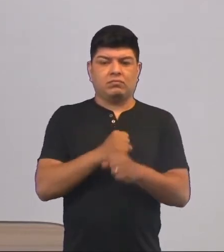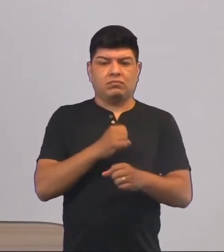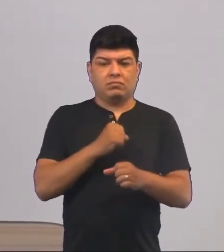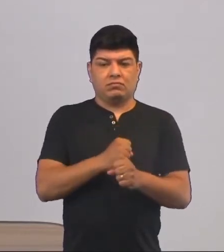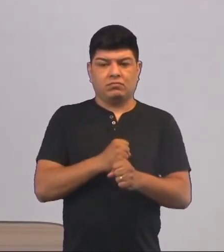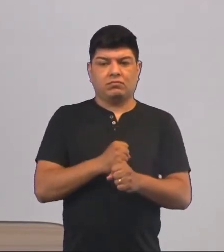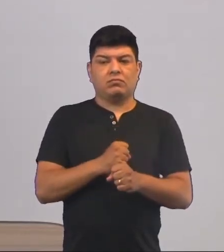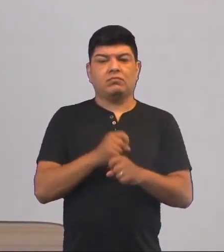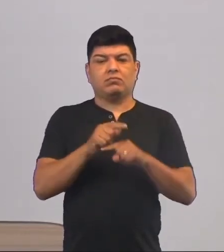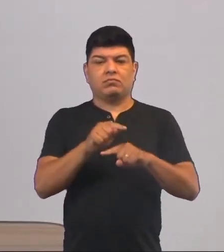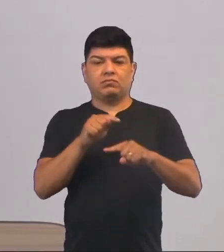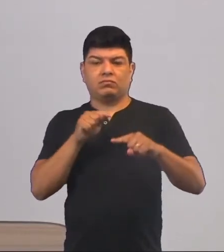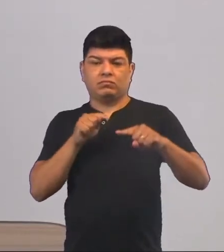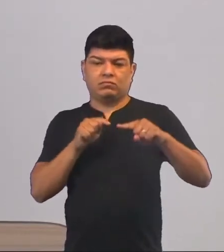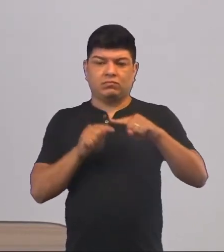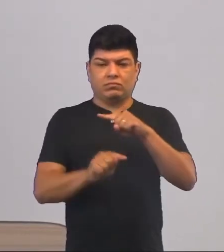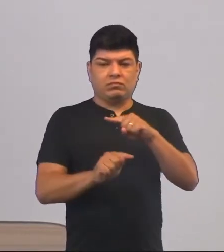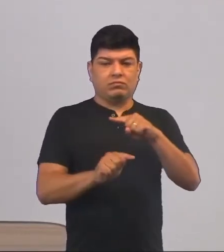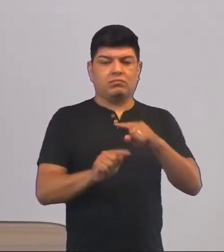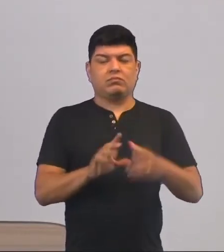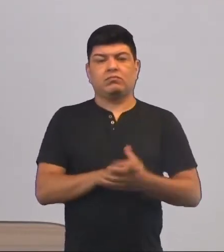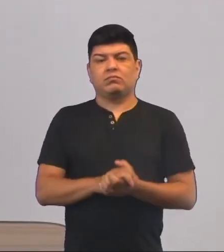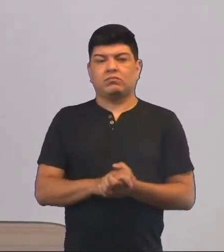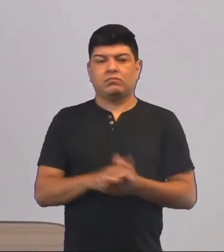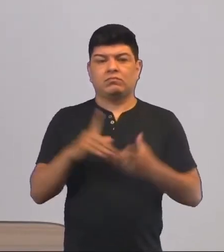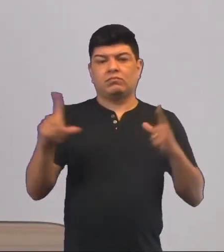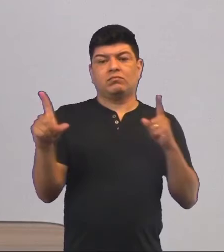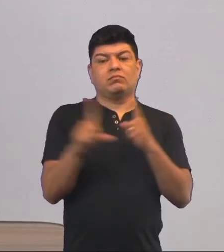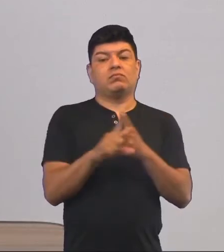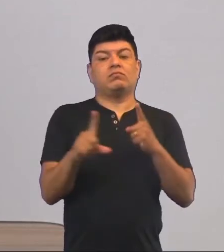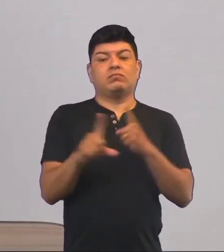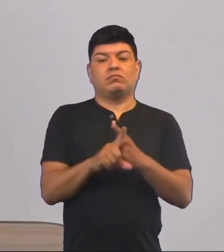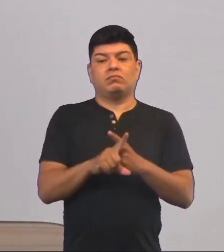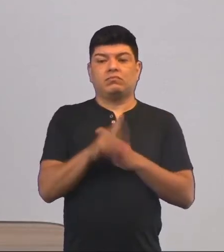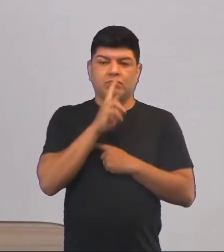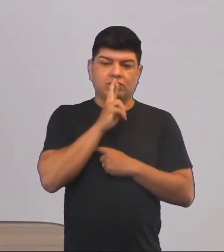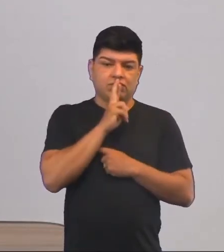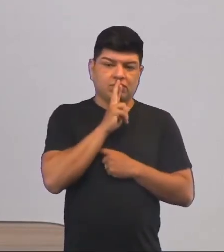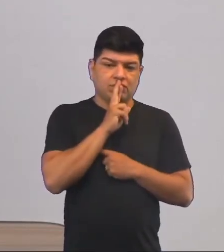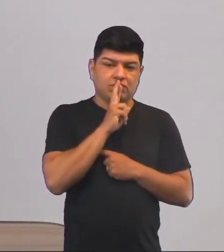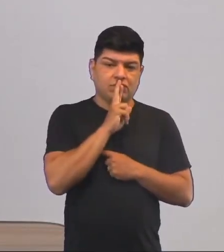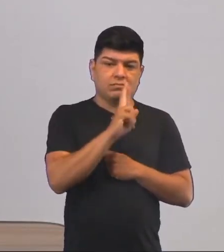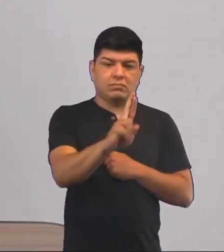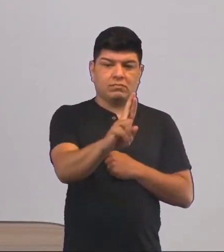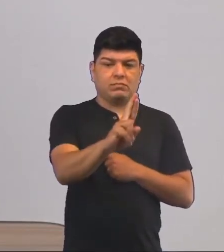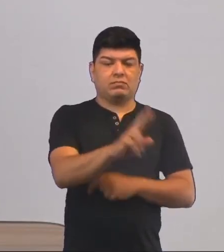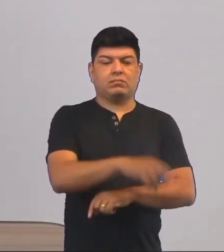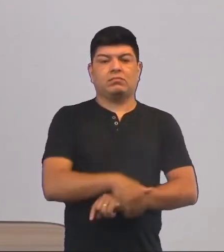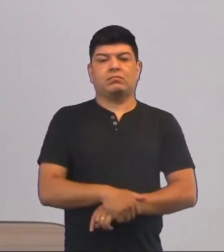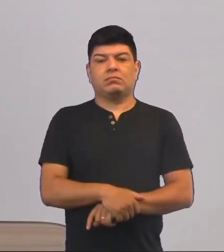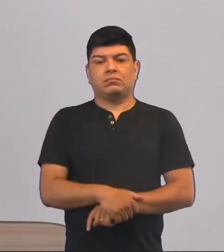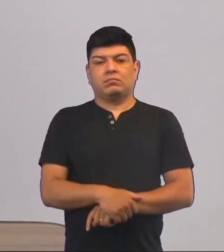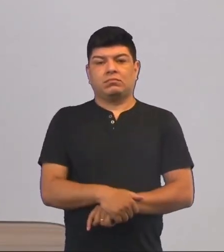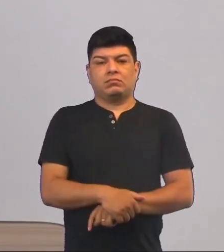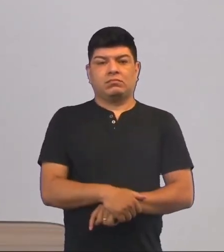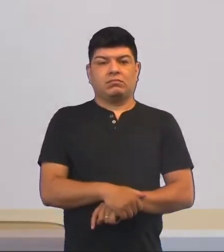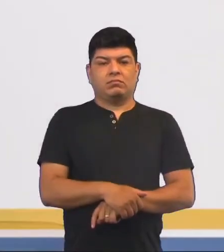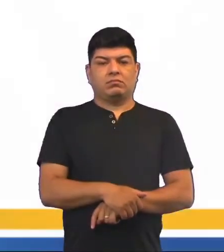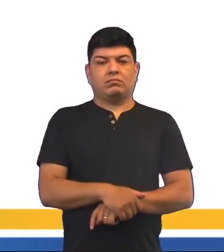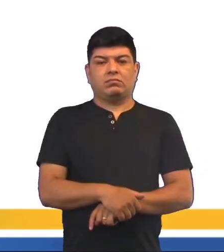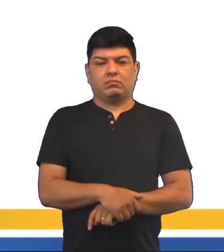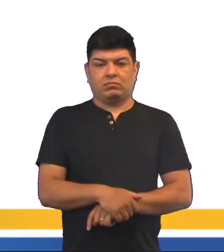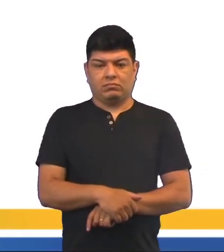cálculo de divisão, né? E aí eu vou encontrar a resposta. Agora, vamos aqui